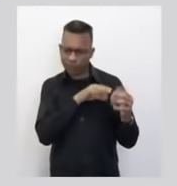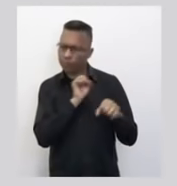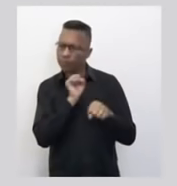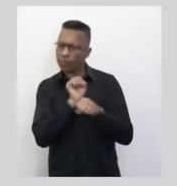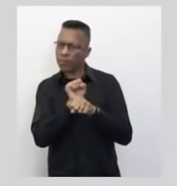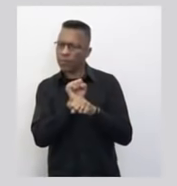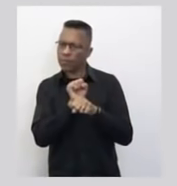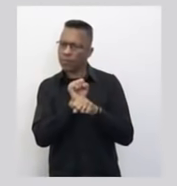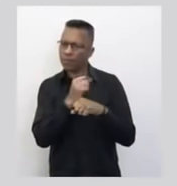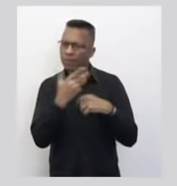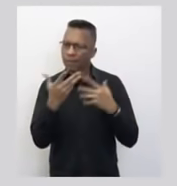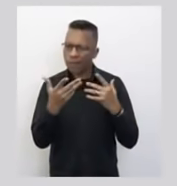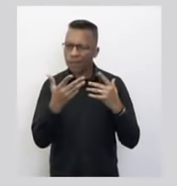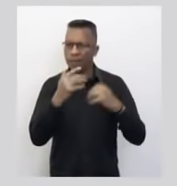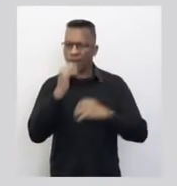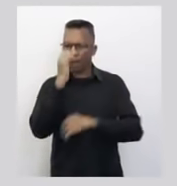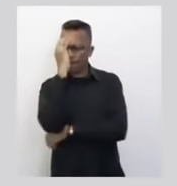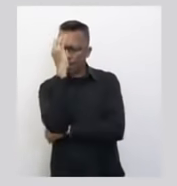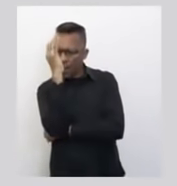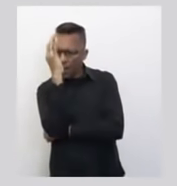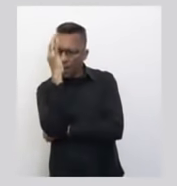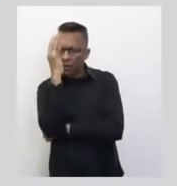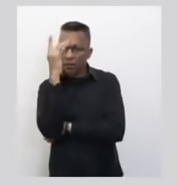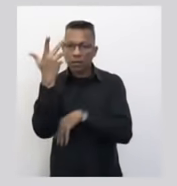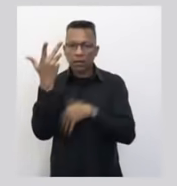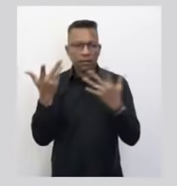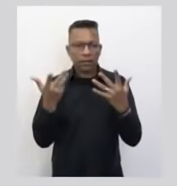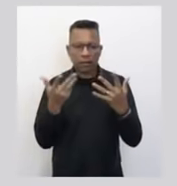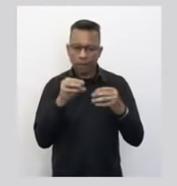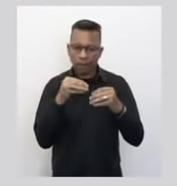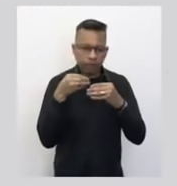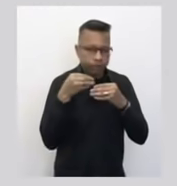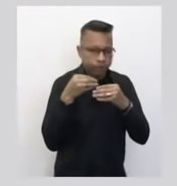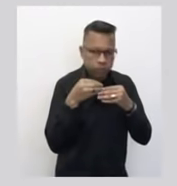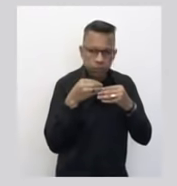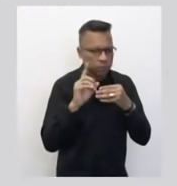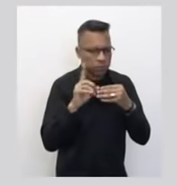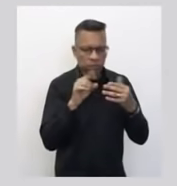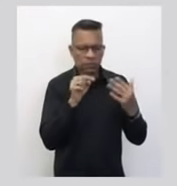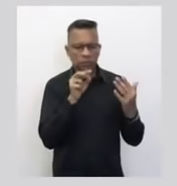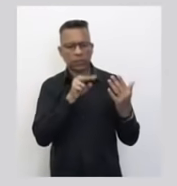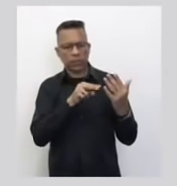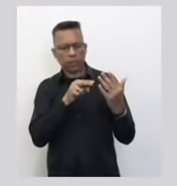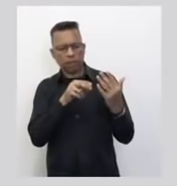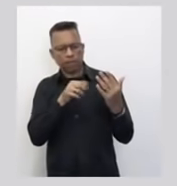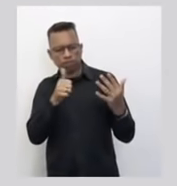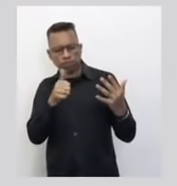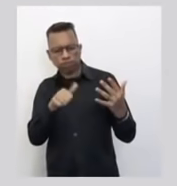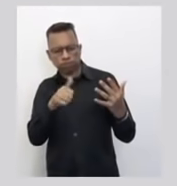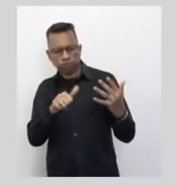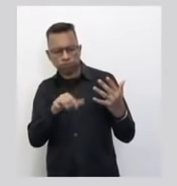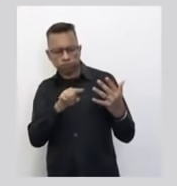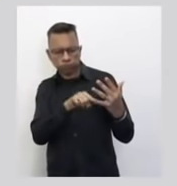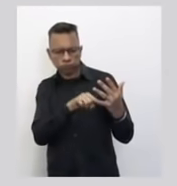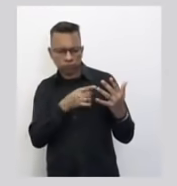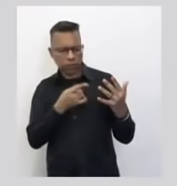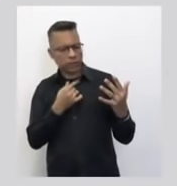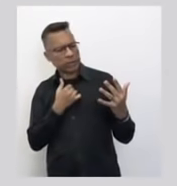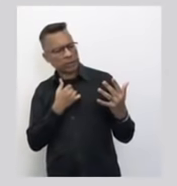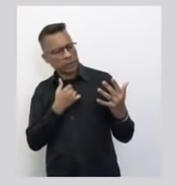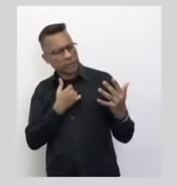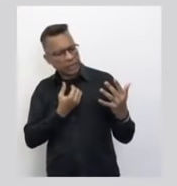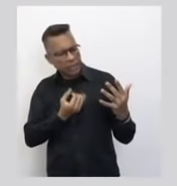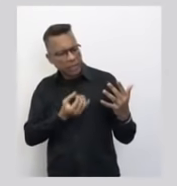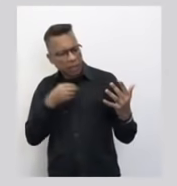peraí, pausa um pouco, não passa adiante ainda, investiga, vê se não tem nenhum discurso